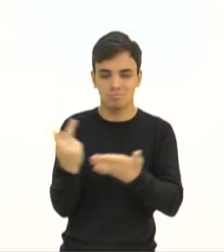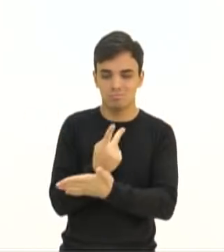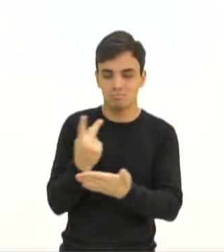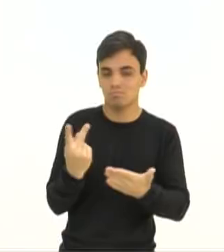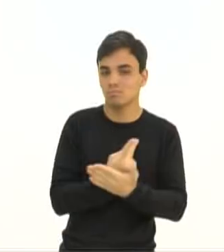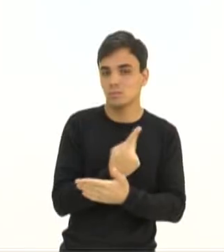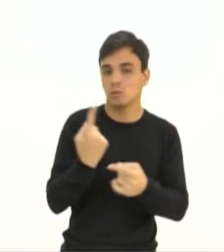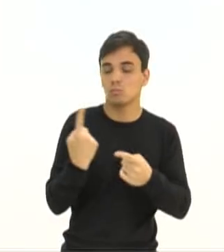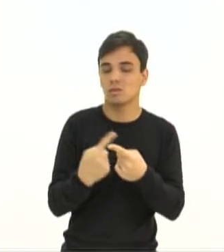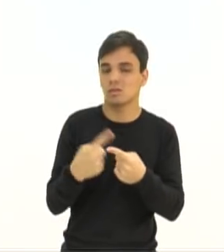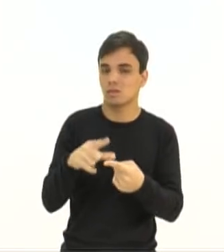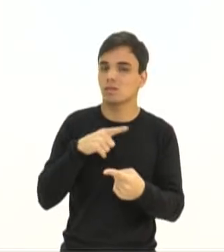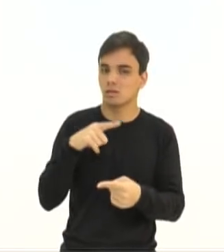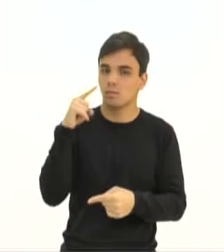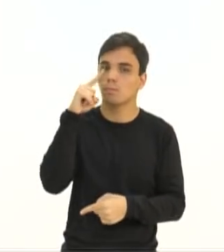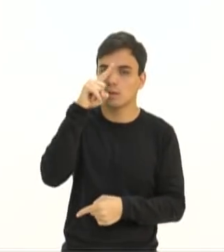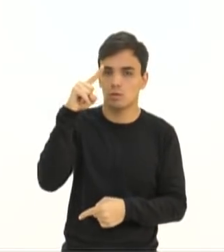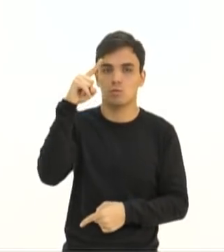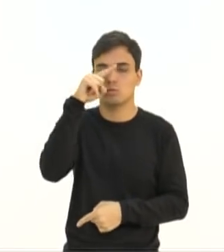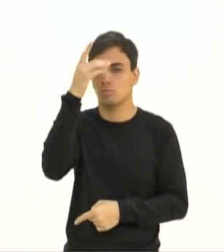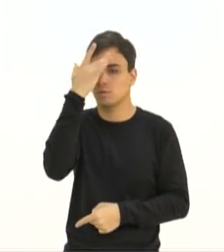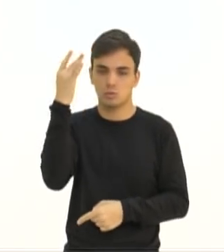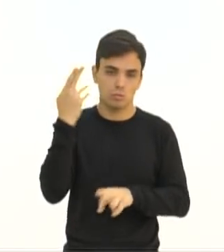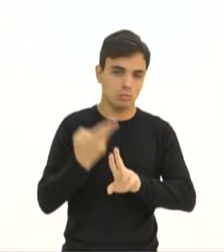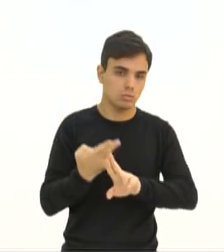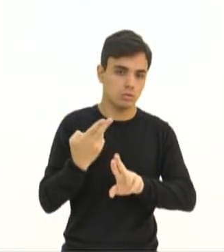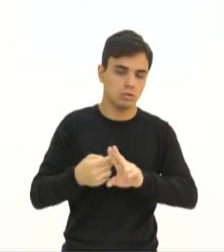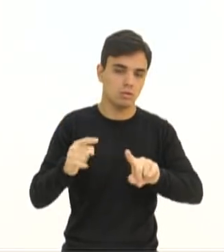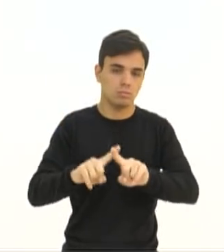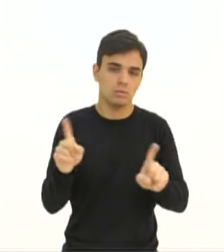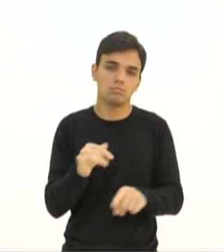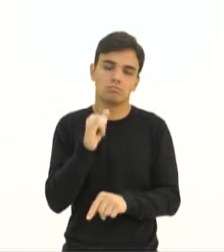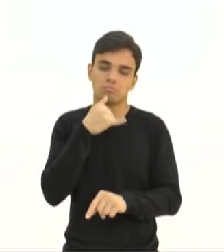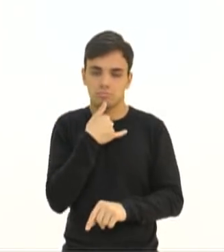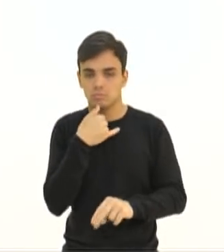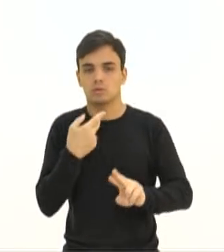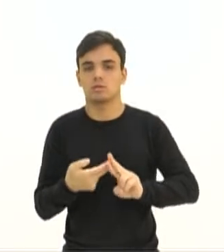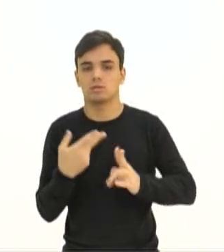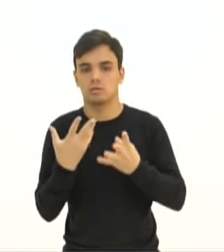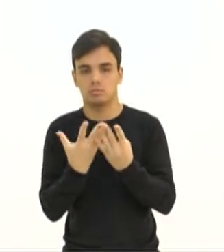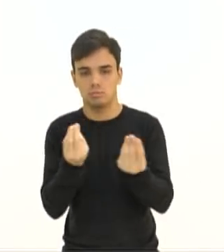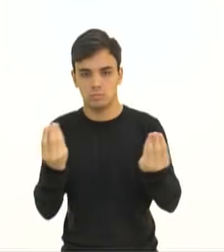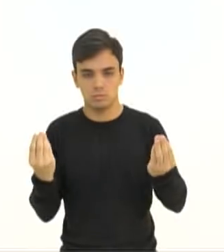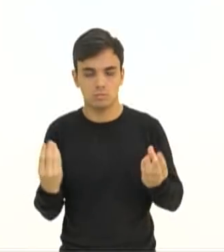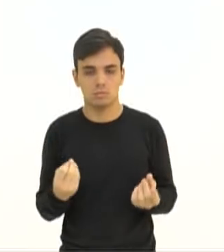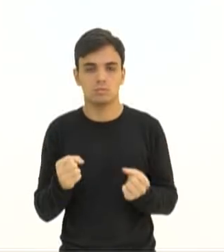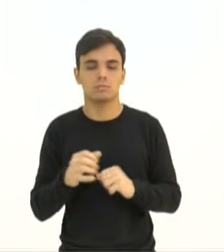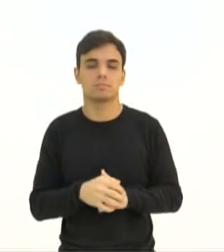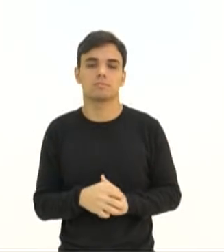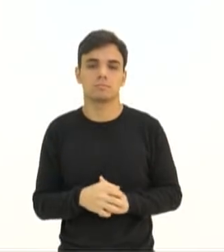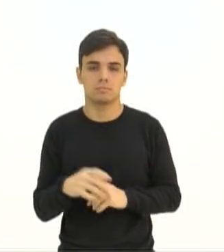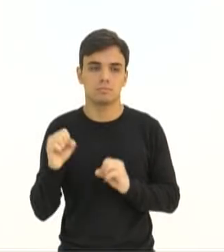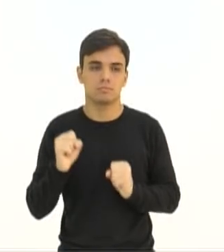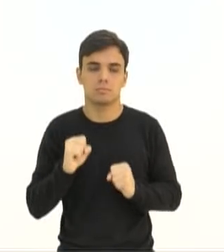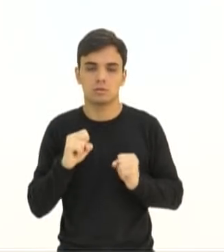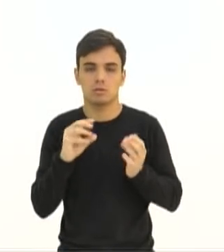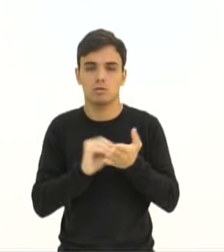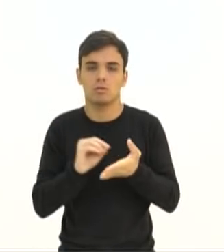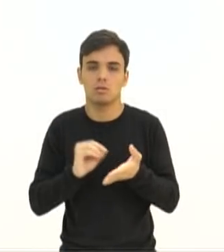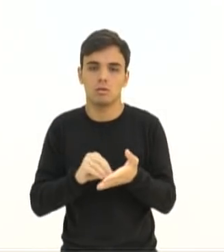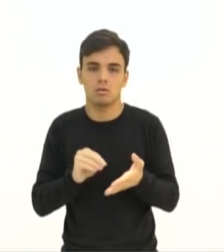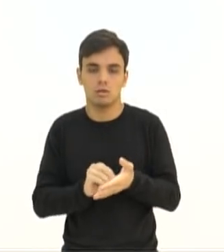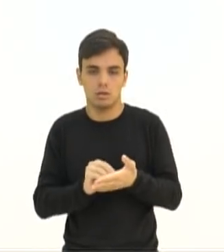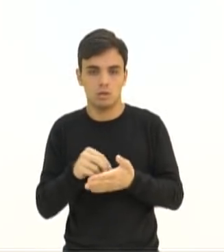ele oferece muitos riscos para quem utiliza, mas que infelizmente ainda é bastante utilizado. Poderíamos colocar aqui no Nordeste também o uso